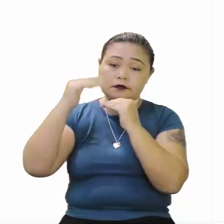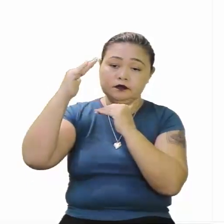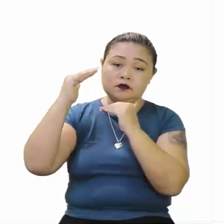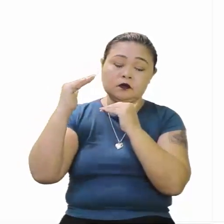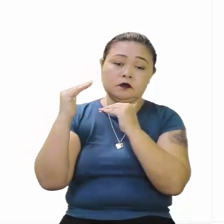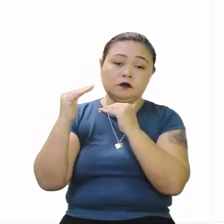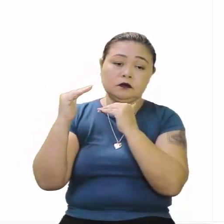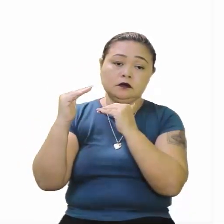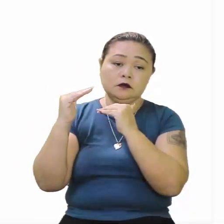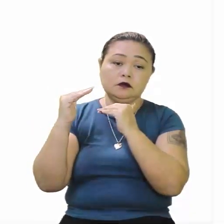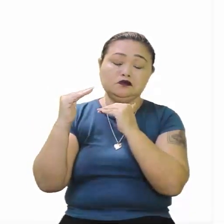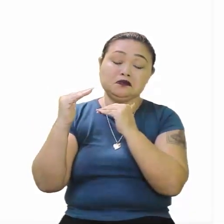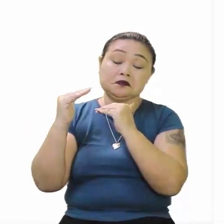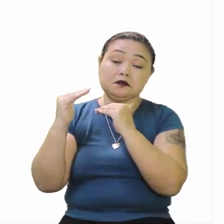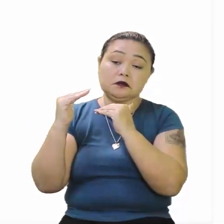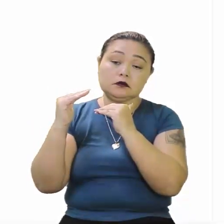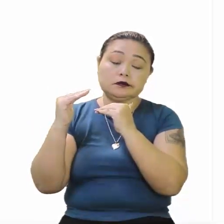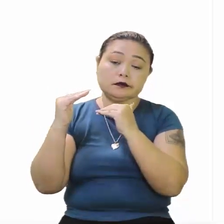acima